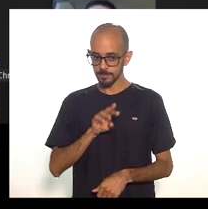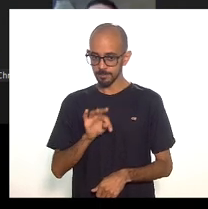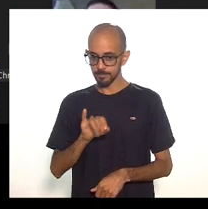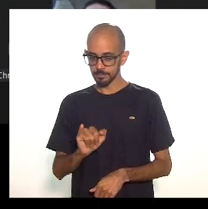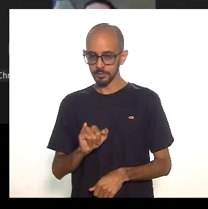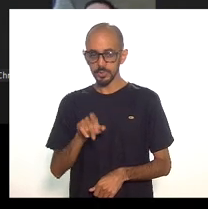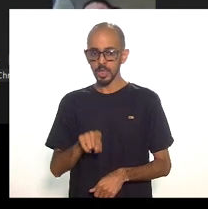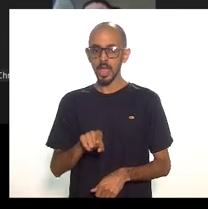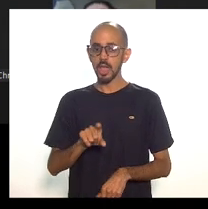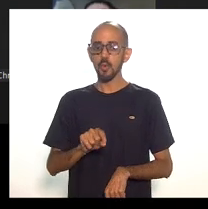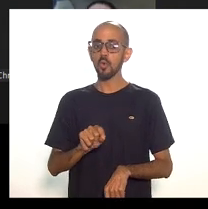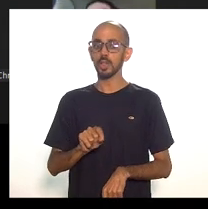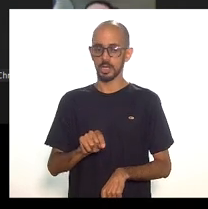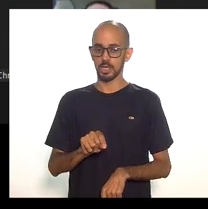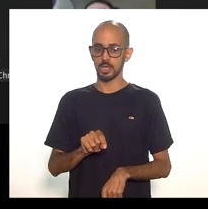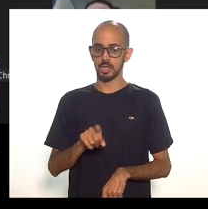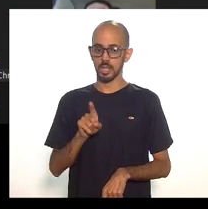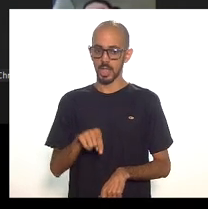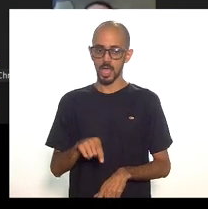quê?